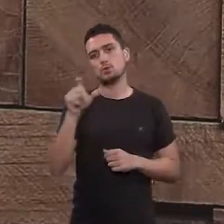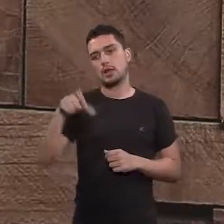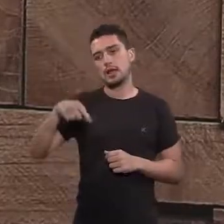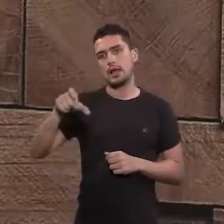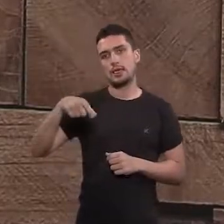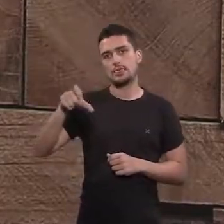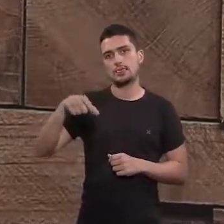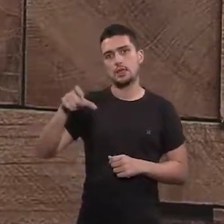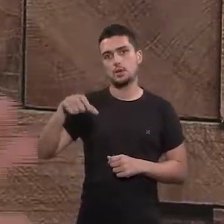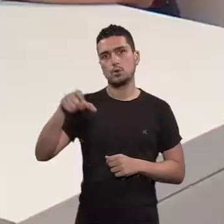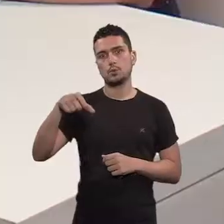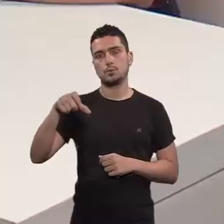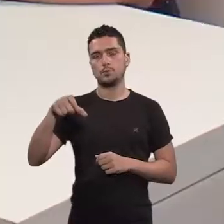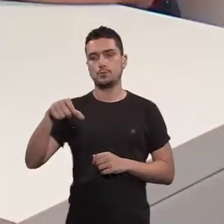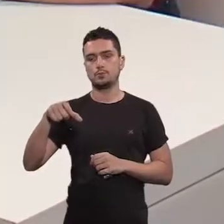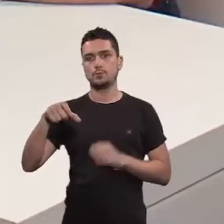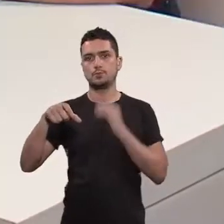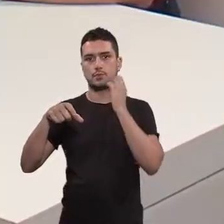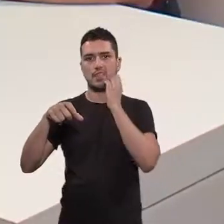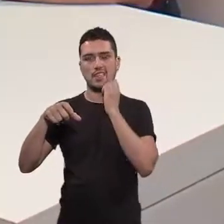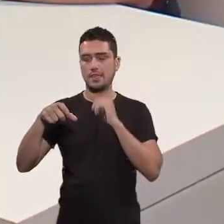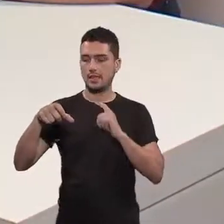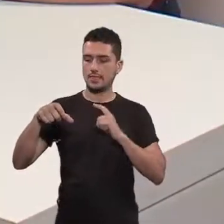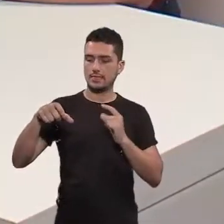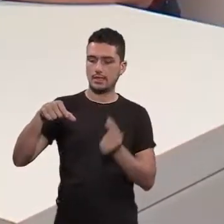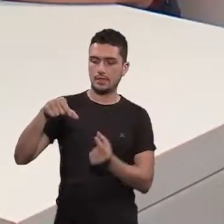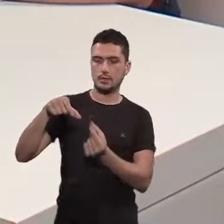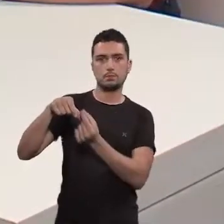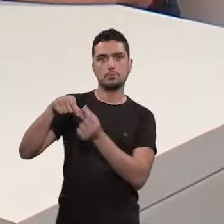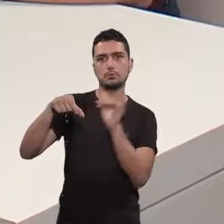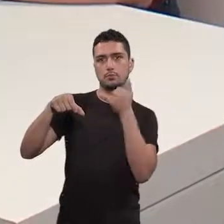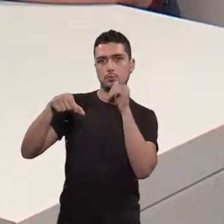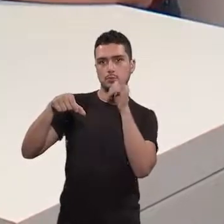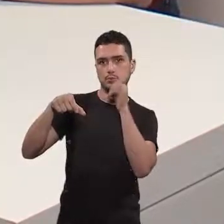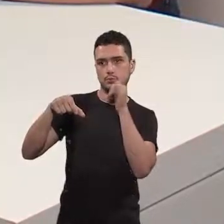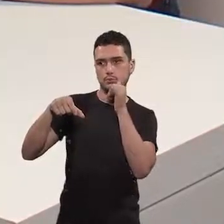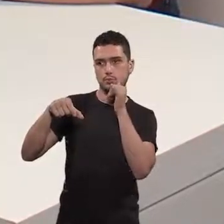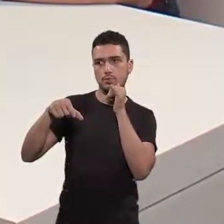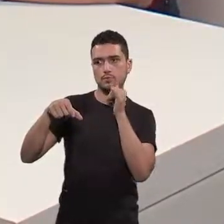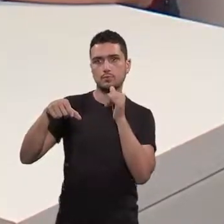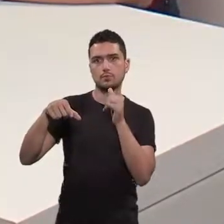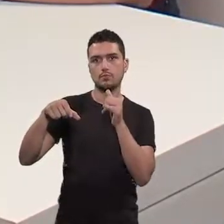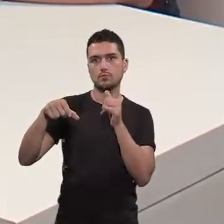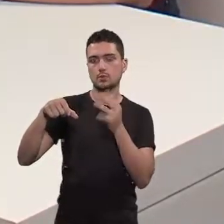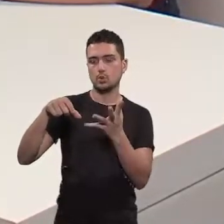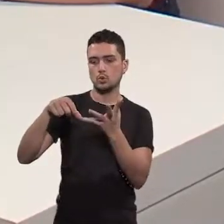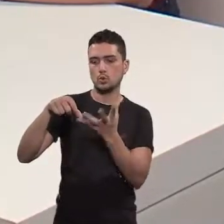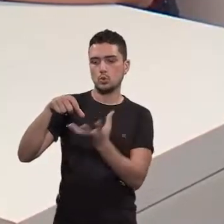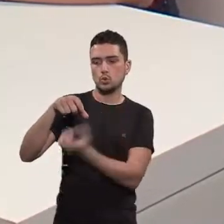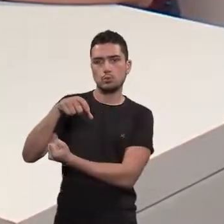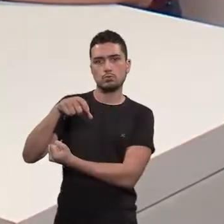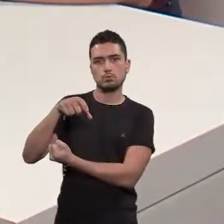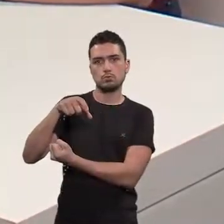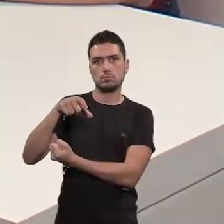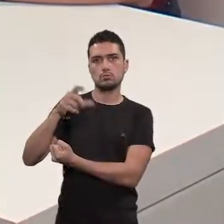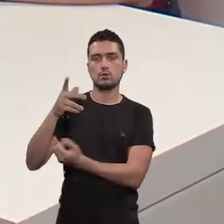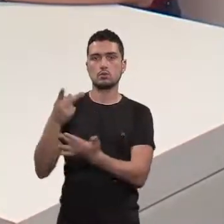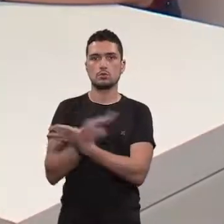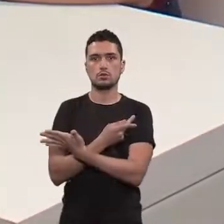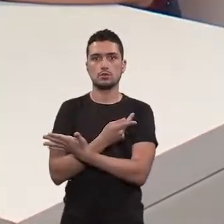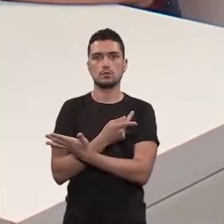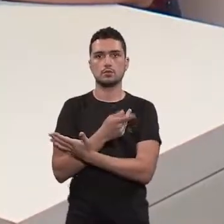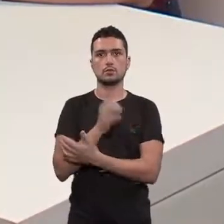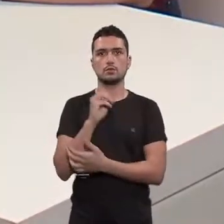de crédito junto do ventilador, não coloque, tem um campo magnético muito grande, pode desmagnetizar o seu cartão. Isso chama-se indução magnética.